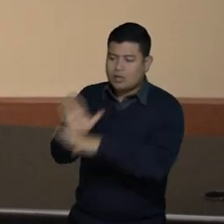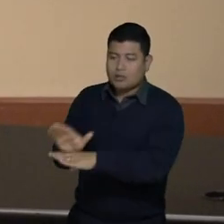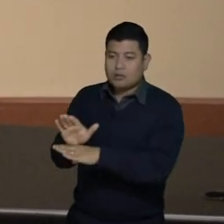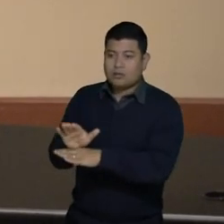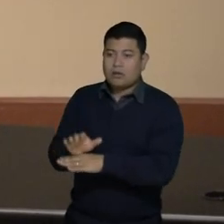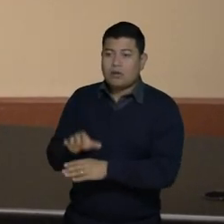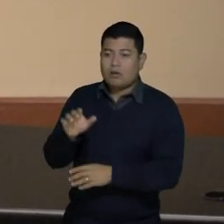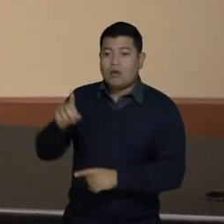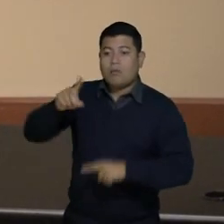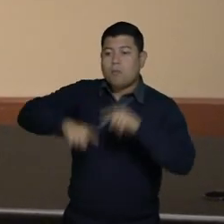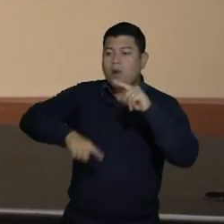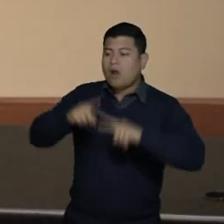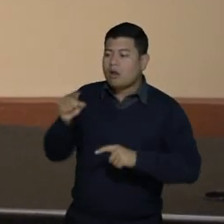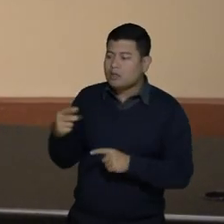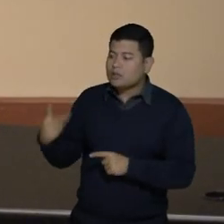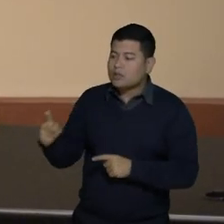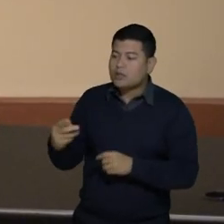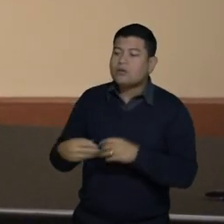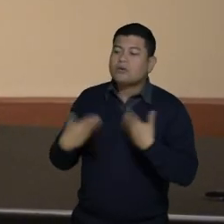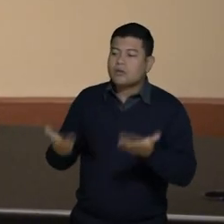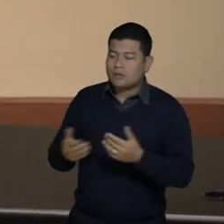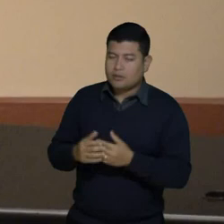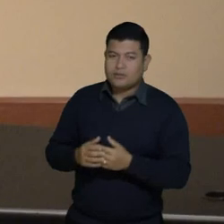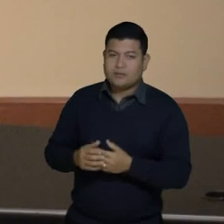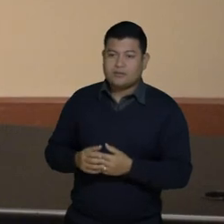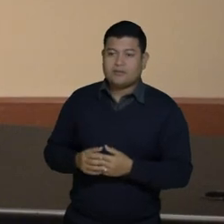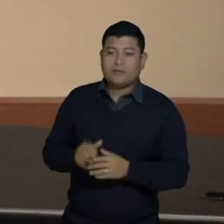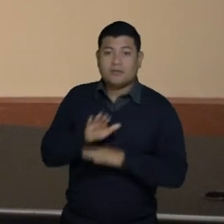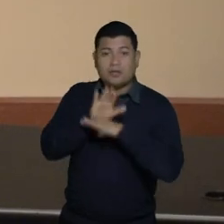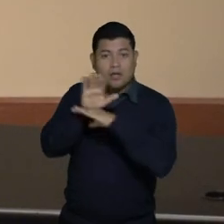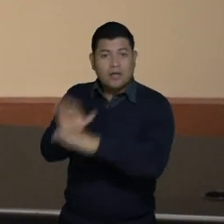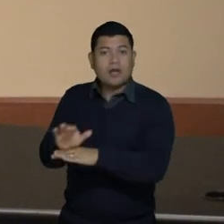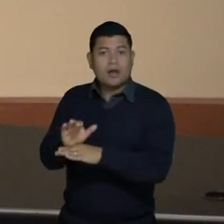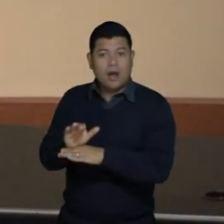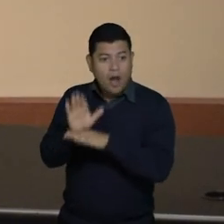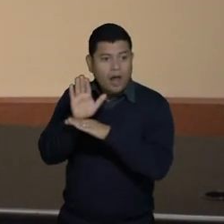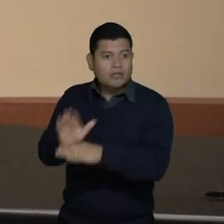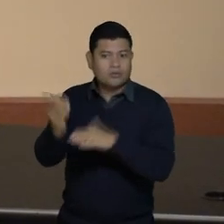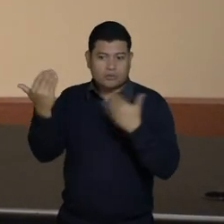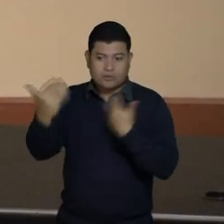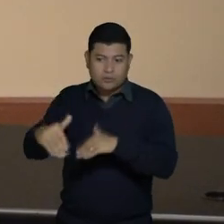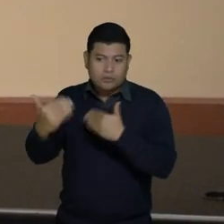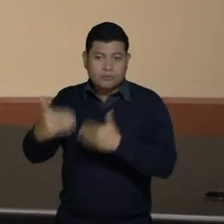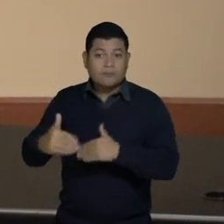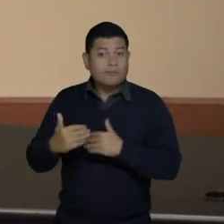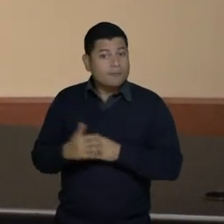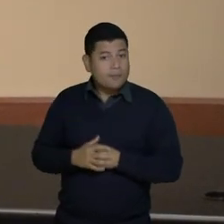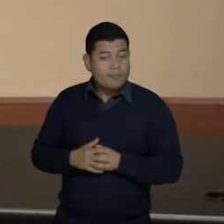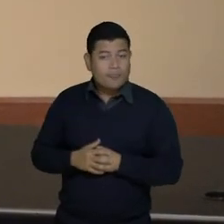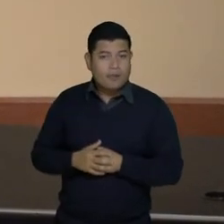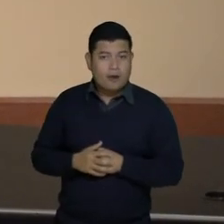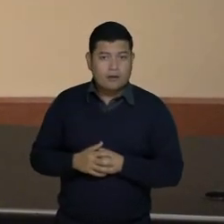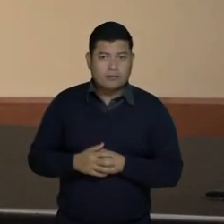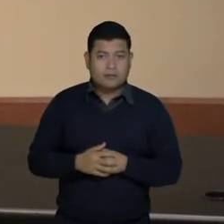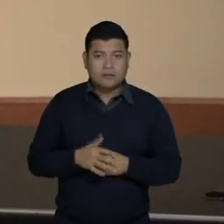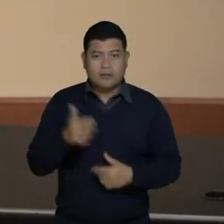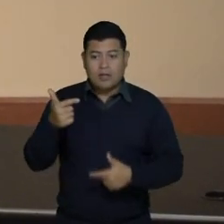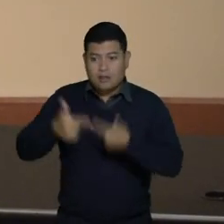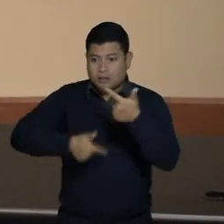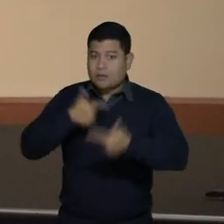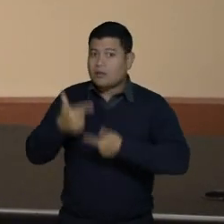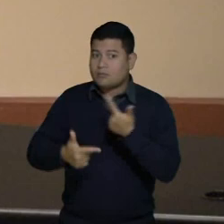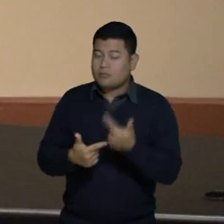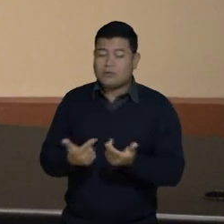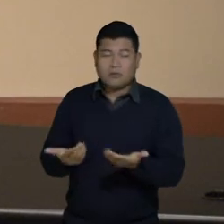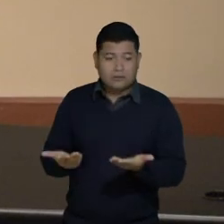lá auxilia na trajetória acadêmica sim não só trabalha com a